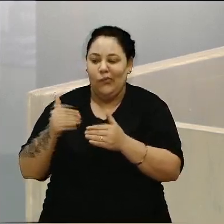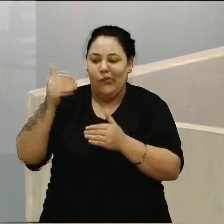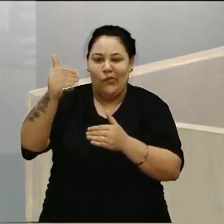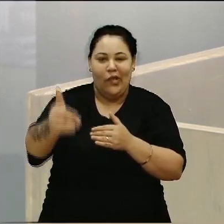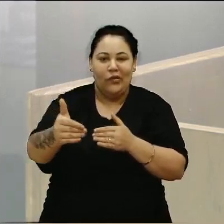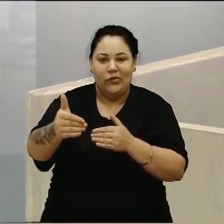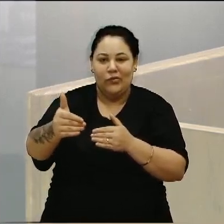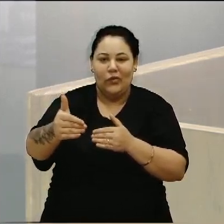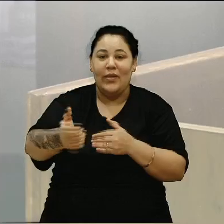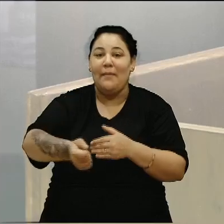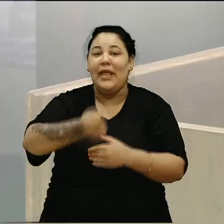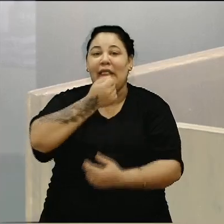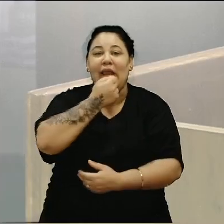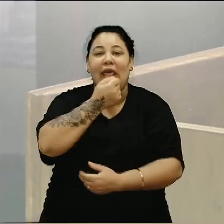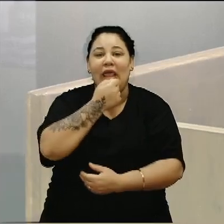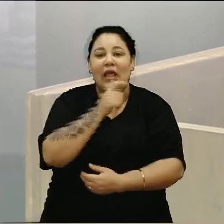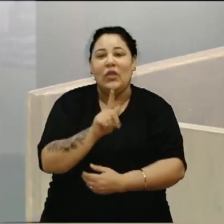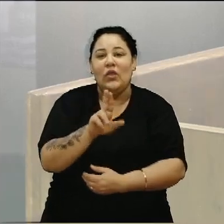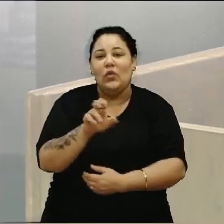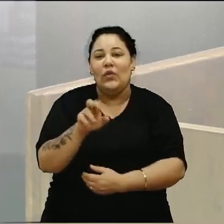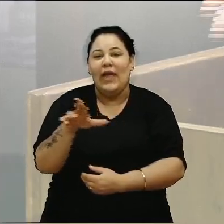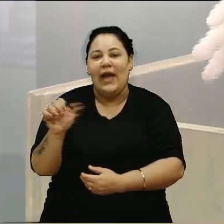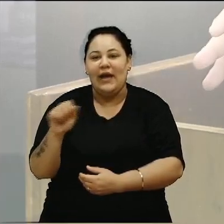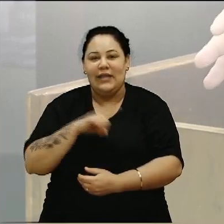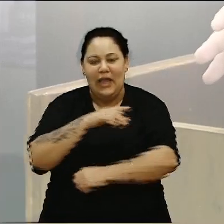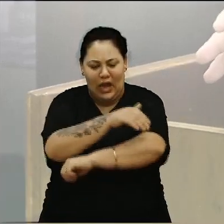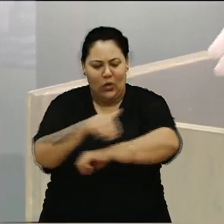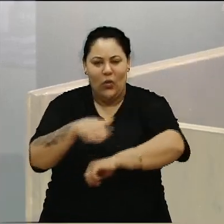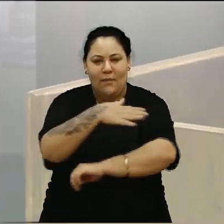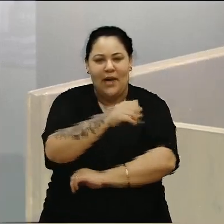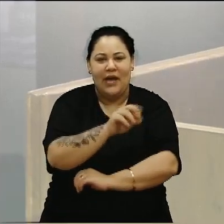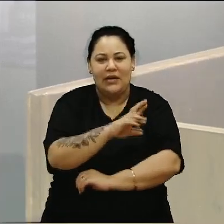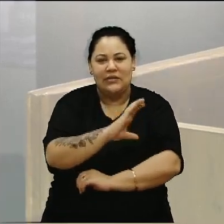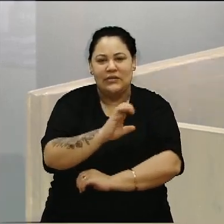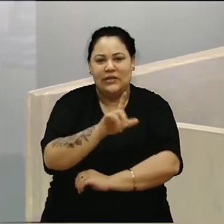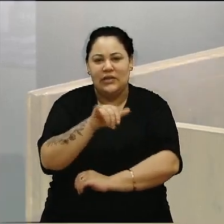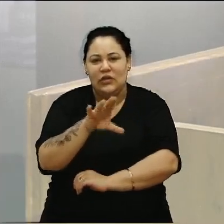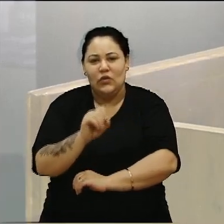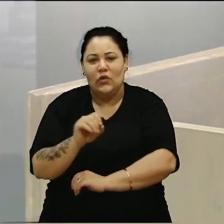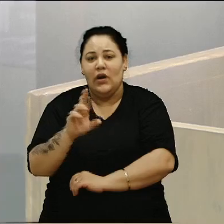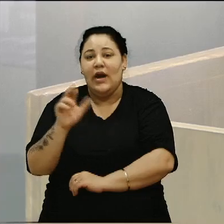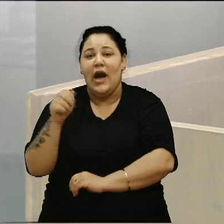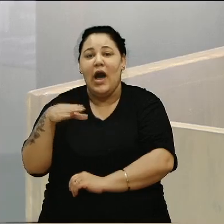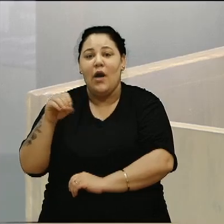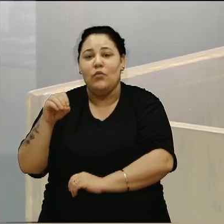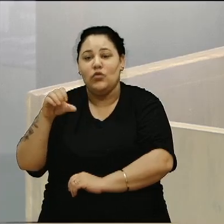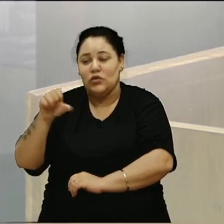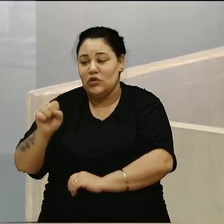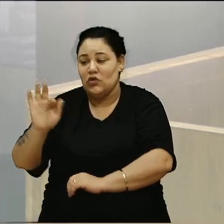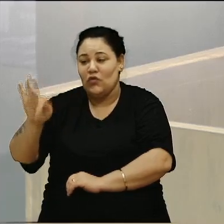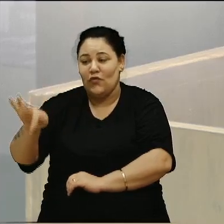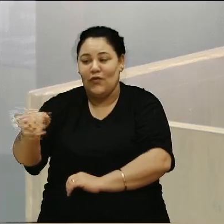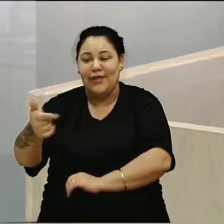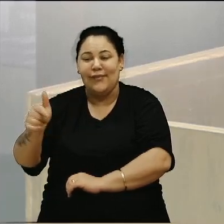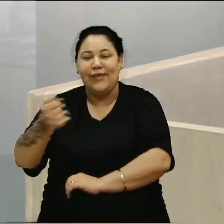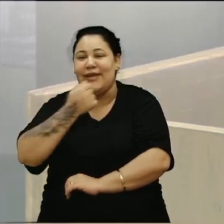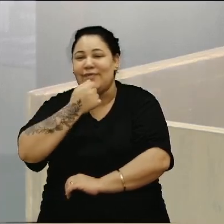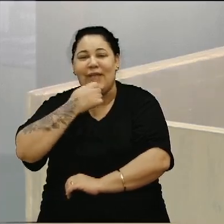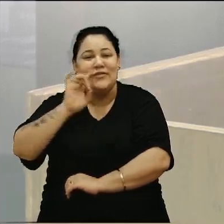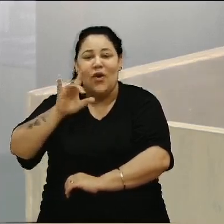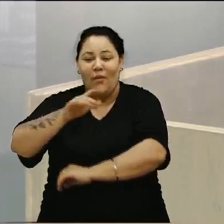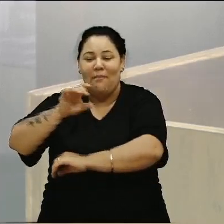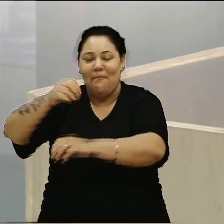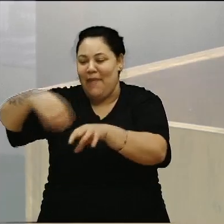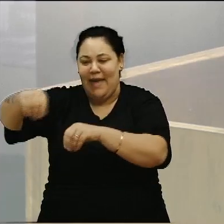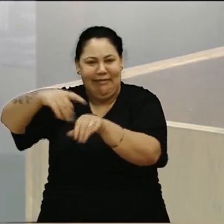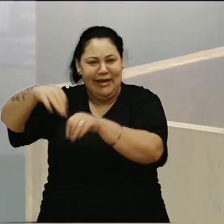ele consegue enxergar. Quem conhece a Marcelino Ramos é no final dela, onde ela não é pavimentada, né, vereador D'Ambrosio? E aí, do